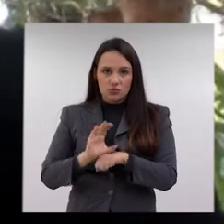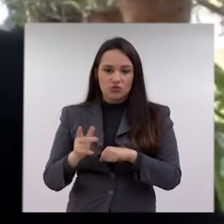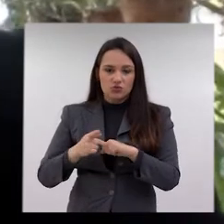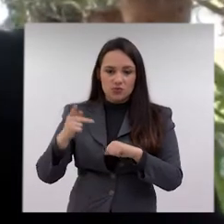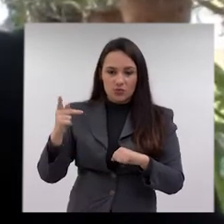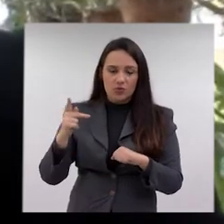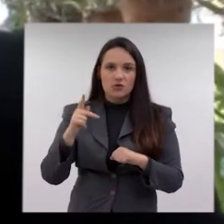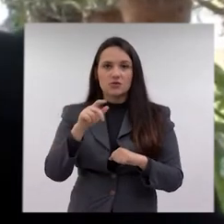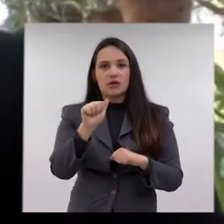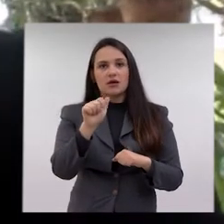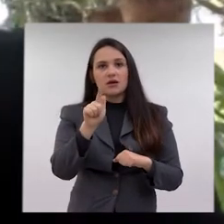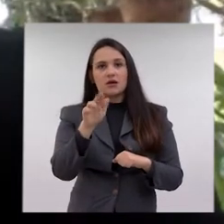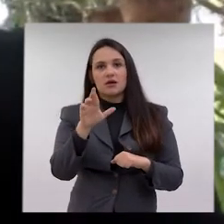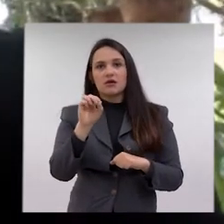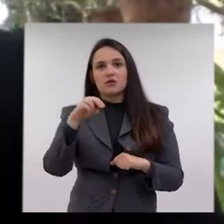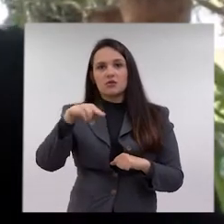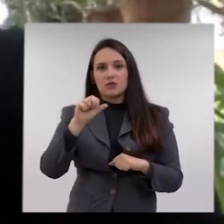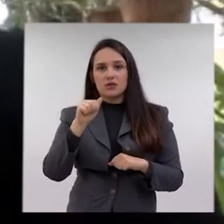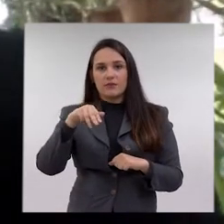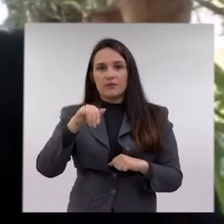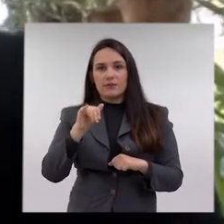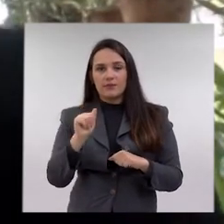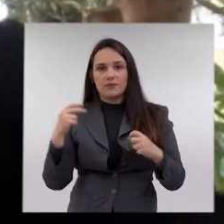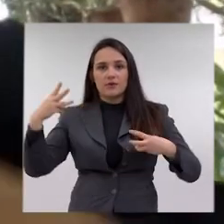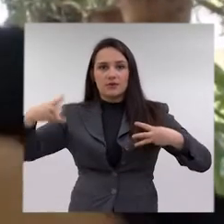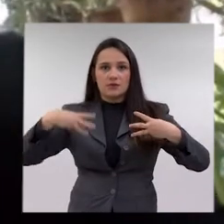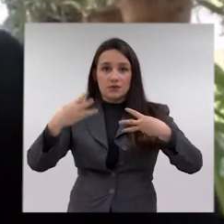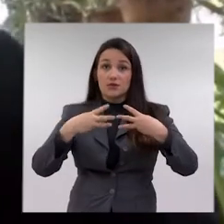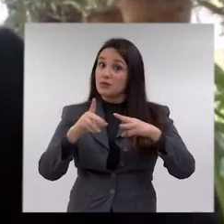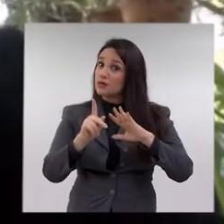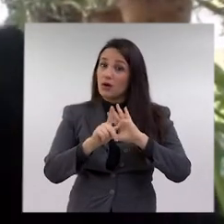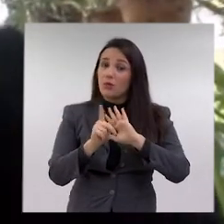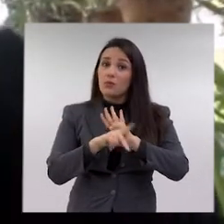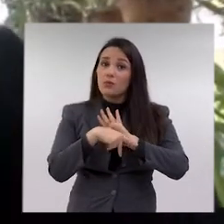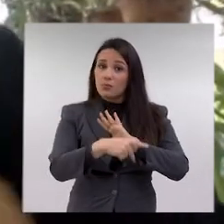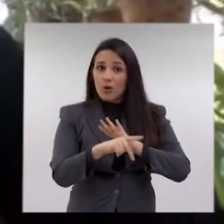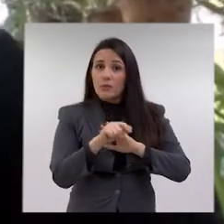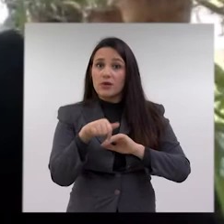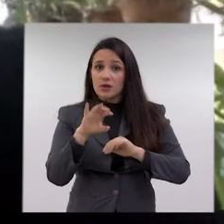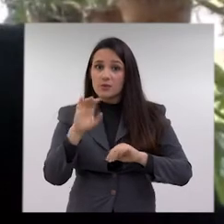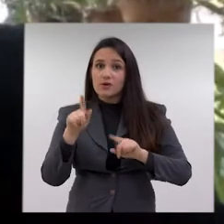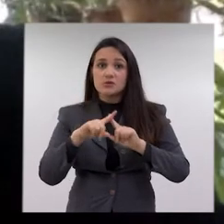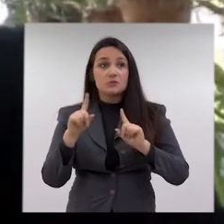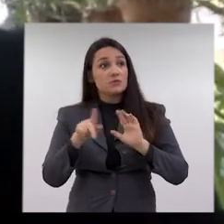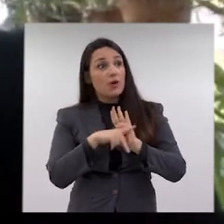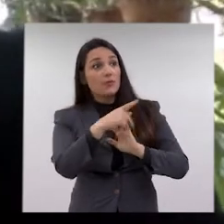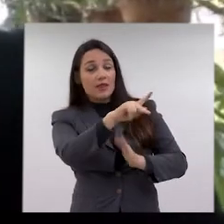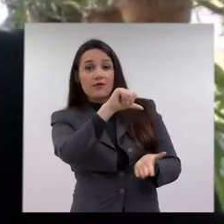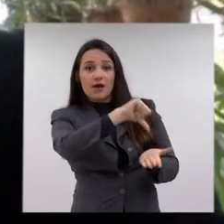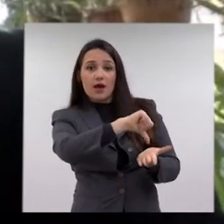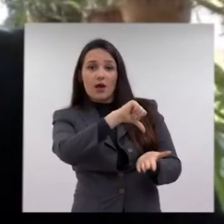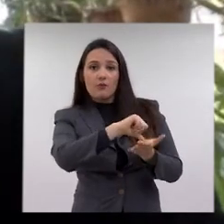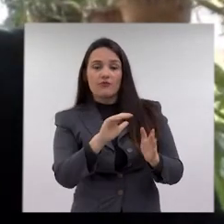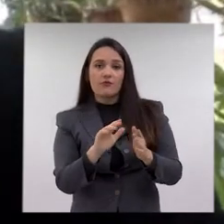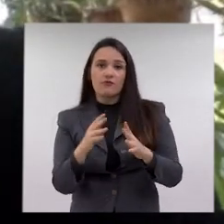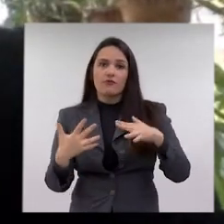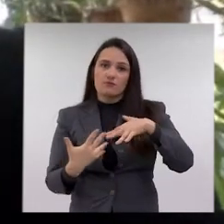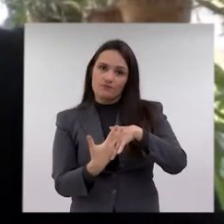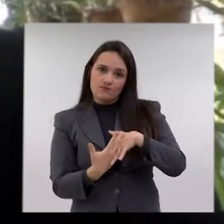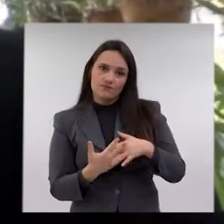da pós-graduação em agronomia lá de Chapadão do Sul, então ele não está em Campo Grande, ele está num campus da nossa universidade,